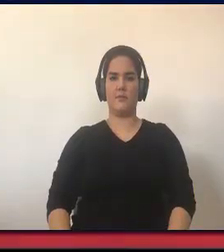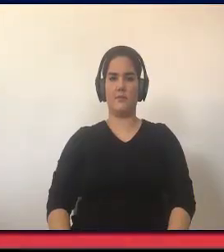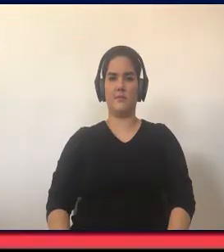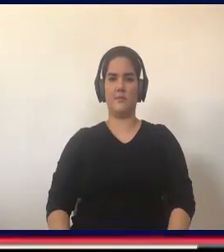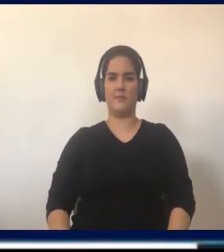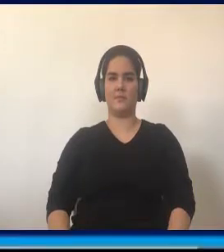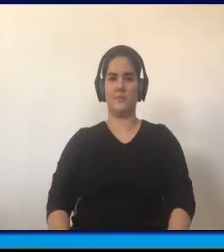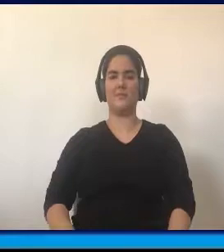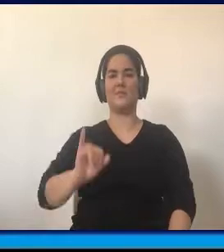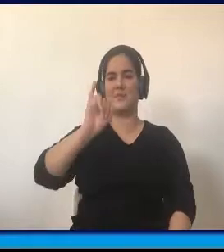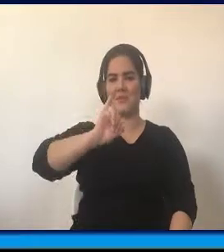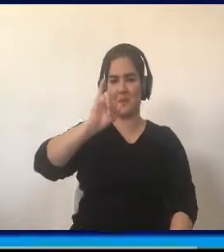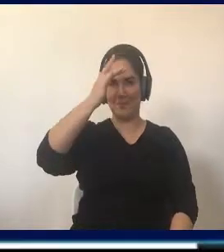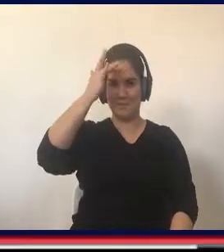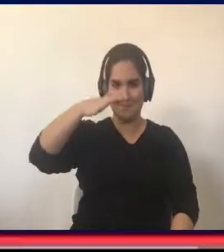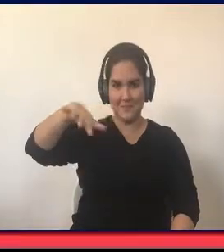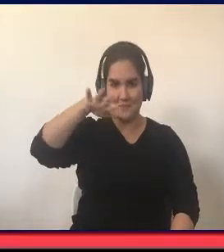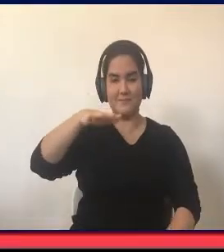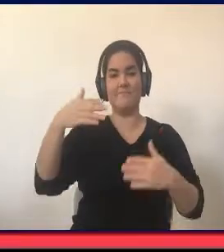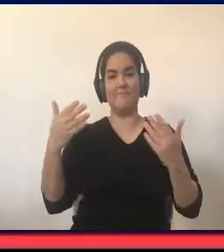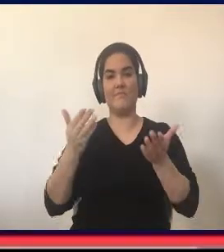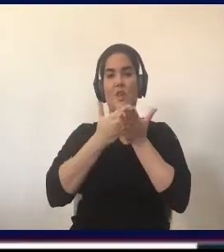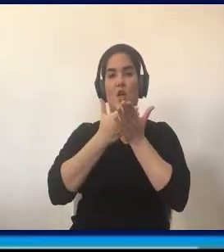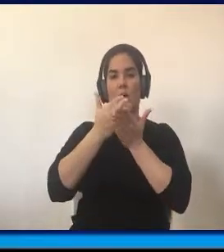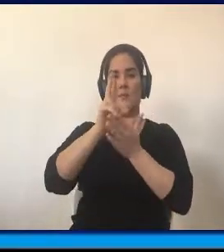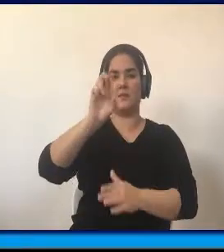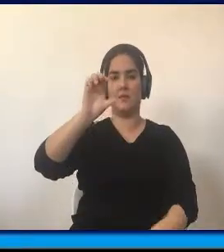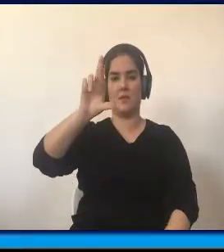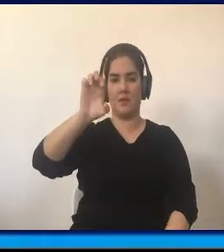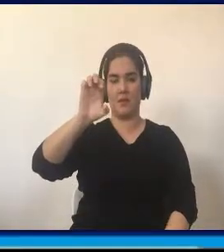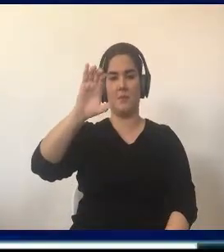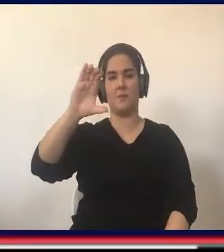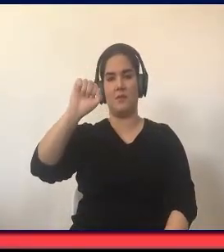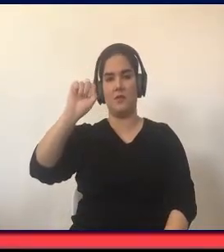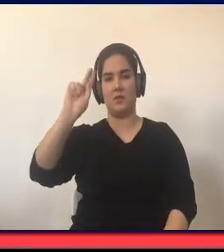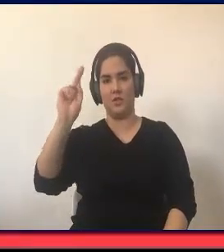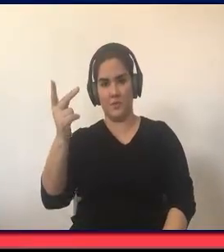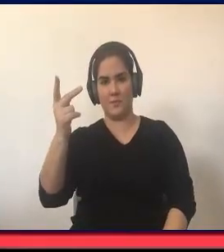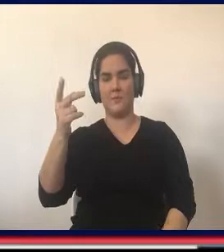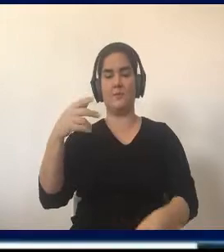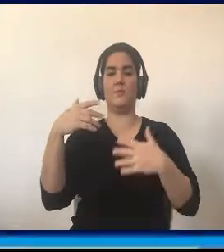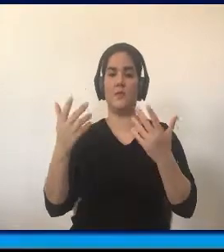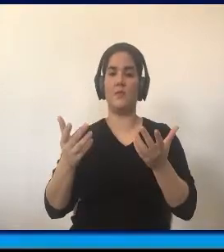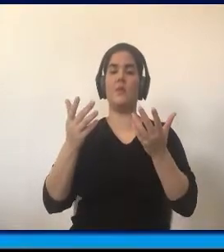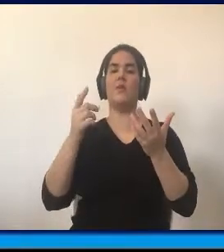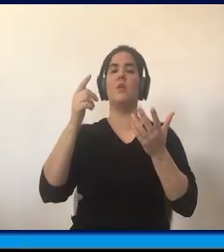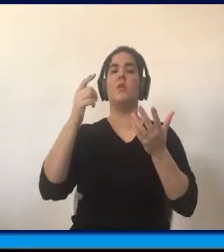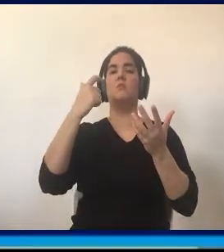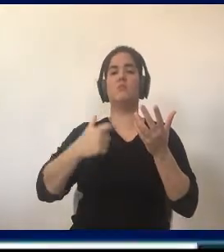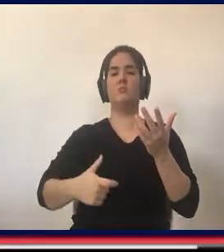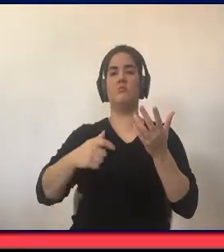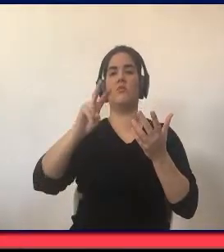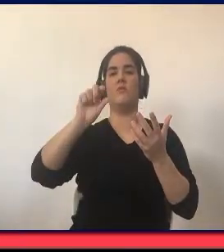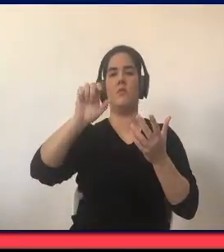Fala galera, estamos começando mais um Recrecast. Eu sou o René do Vale e esse episódio aqui nessa nova temporada do Recrecast é cheio